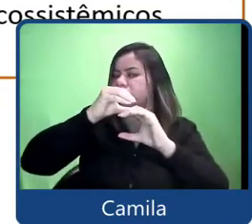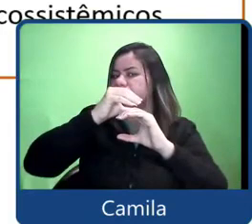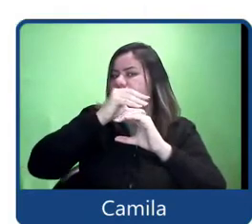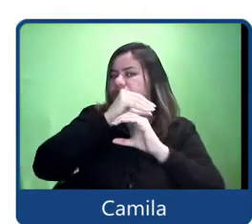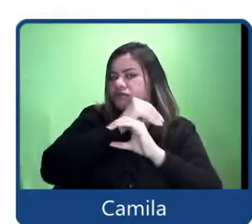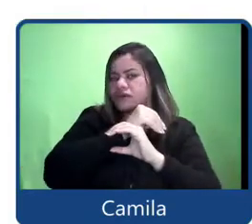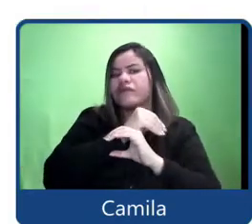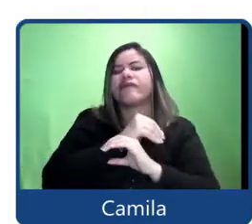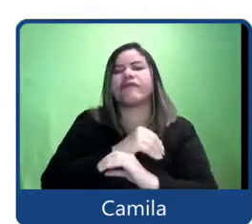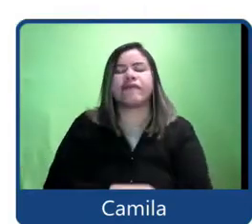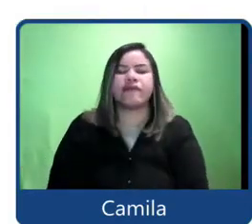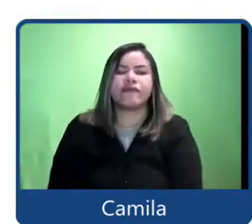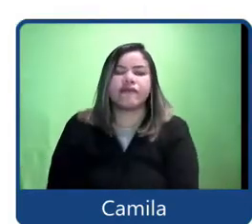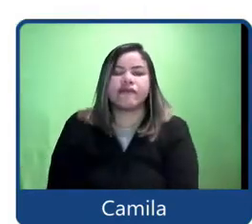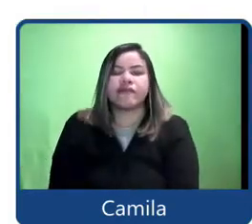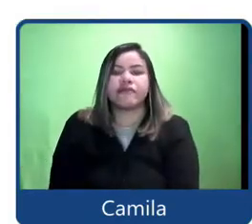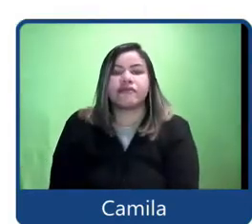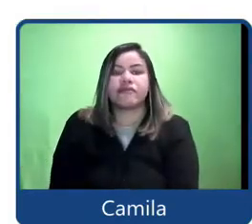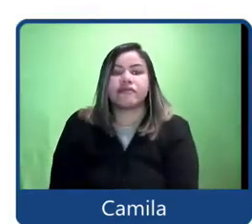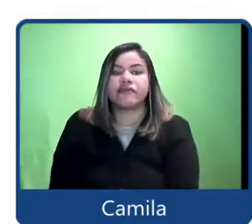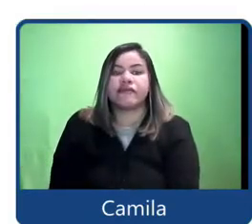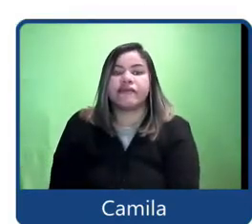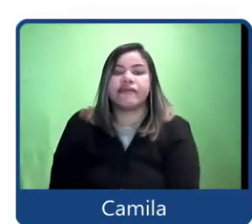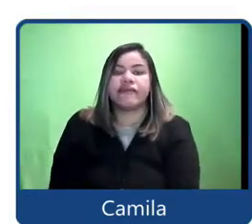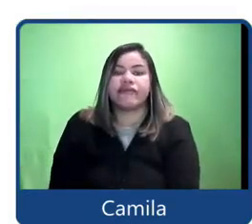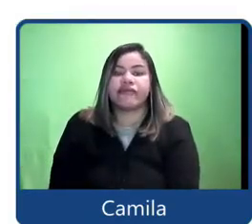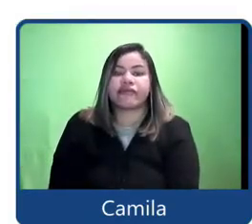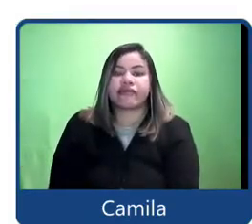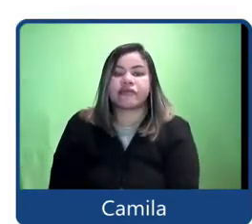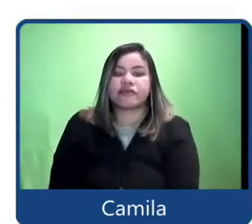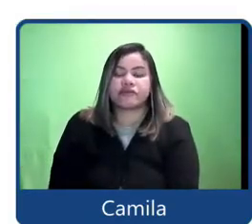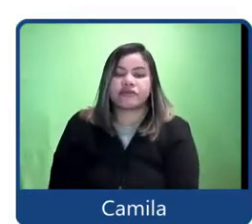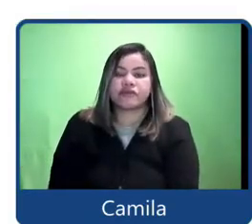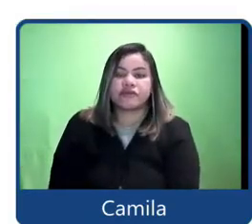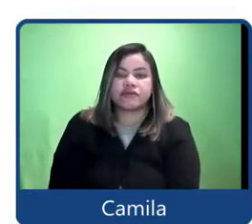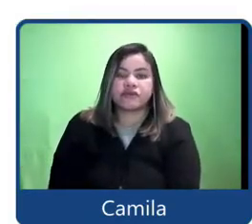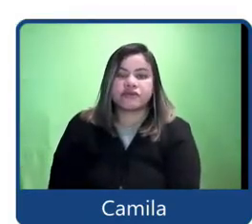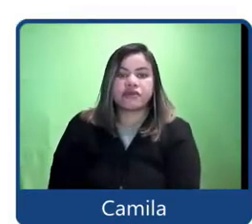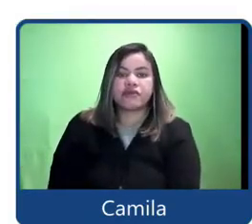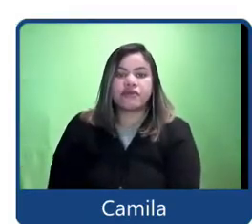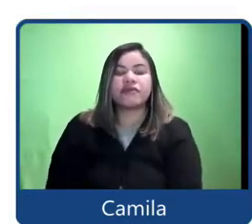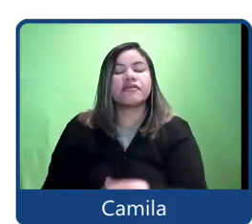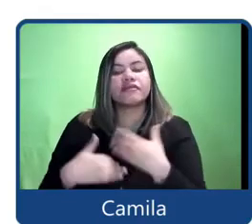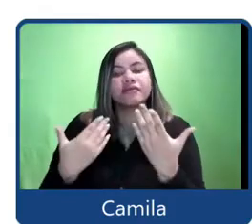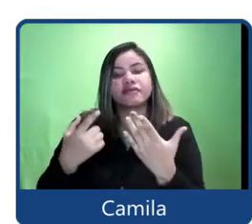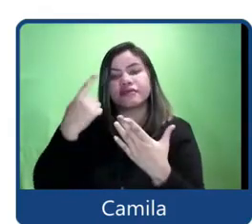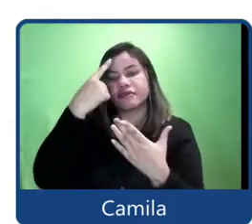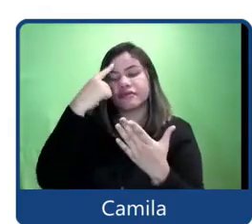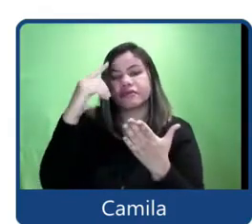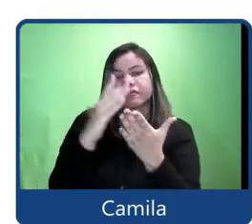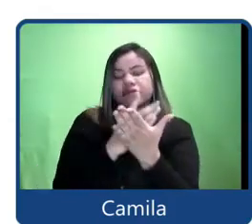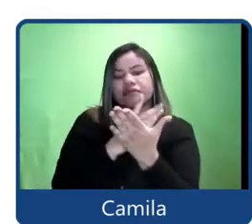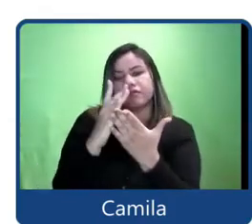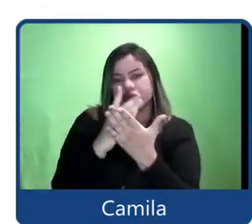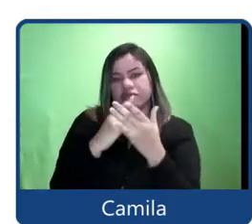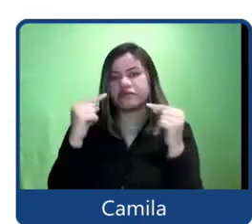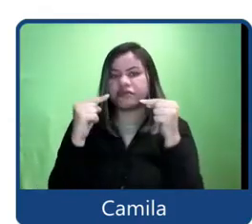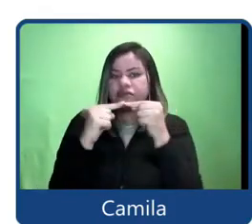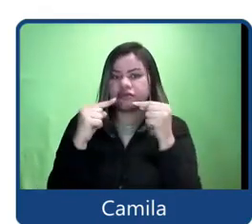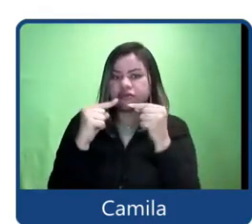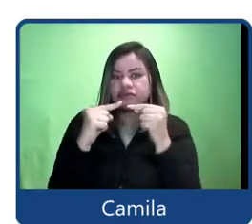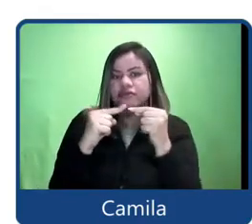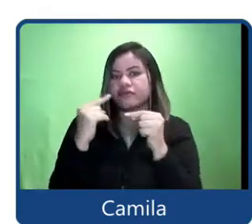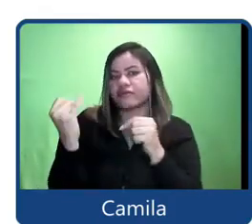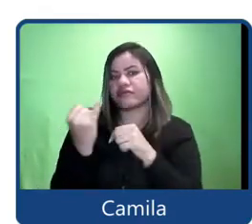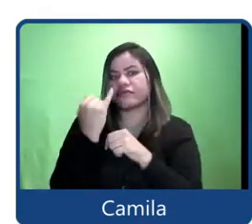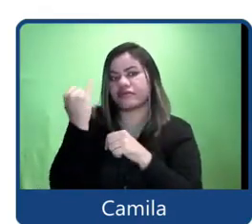planeta. Aí, assim, pegando então em alguns pontos que eu acho que são chave, assim, para pensar